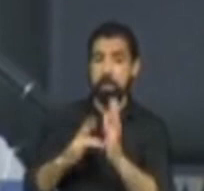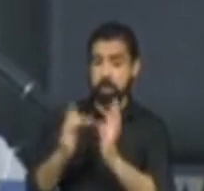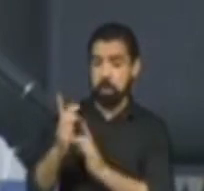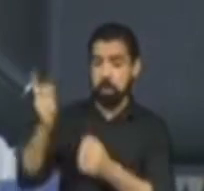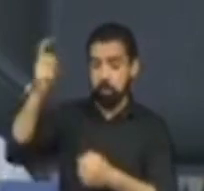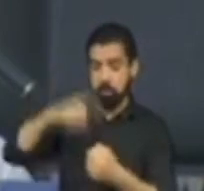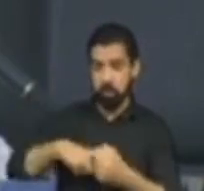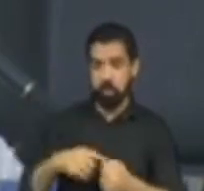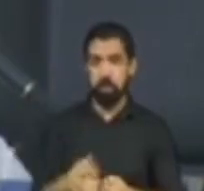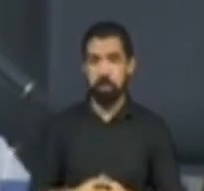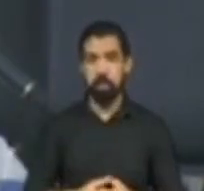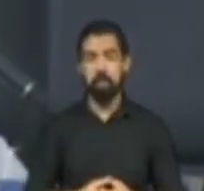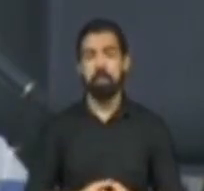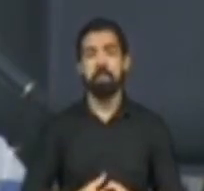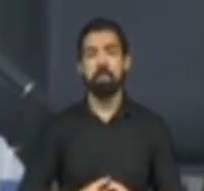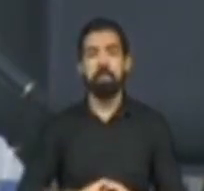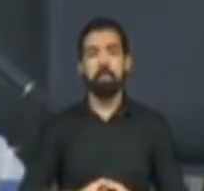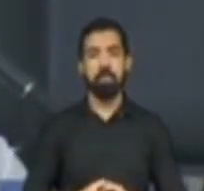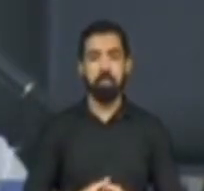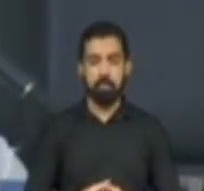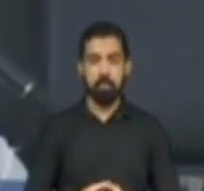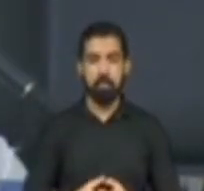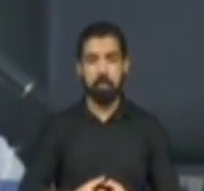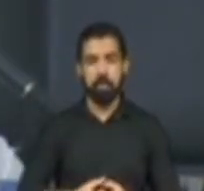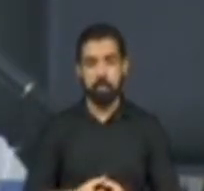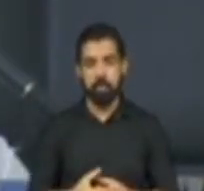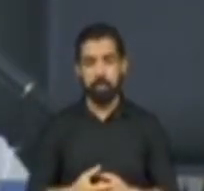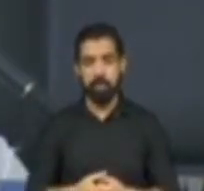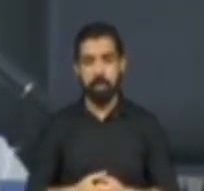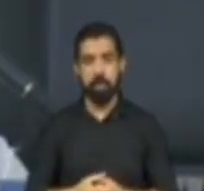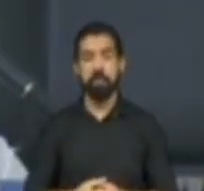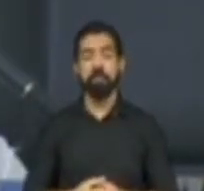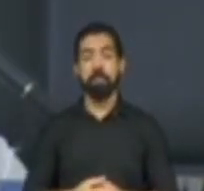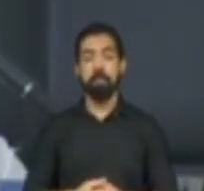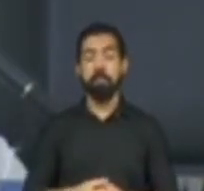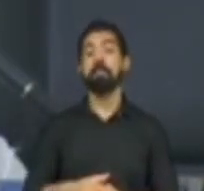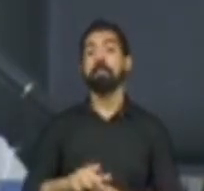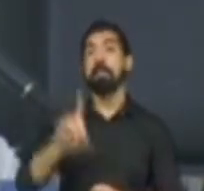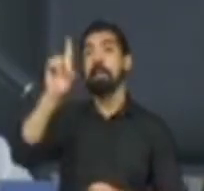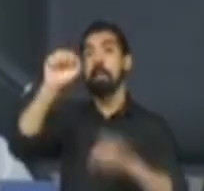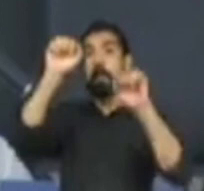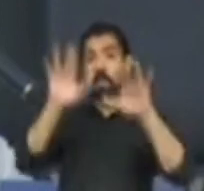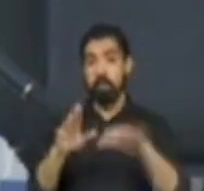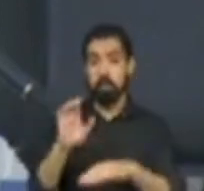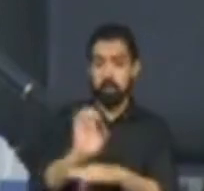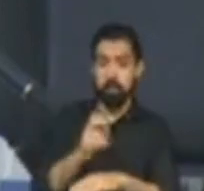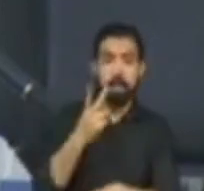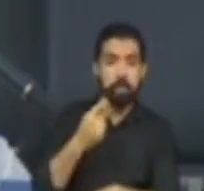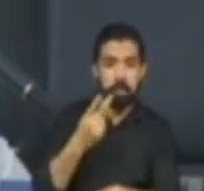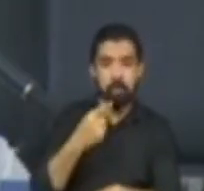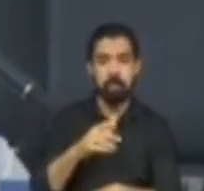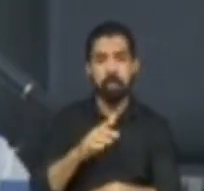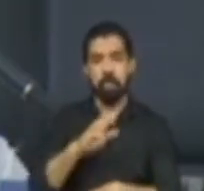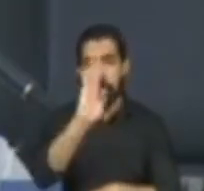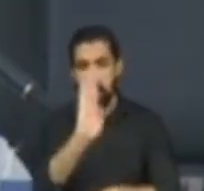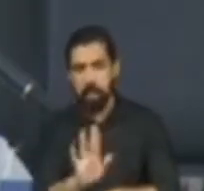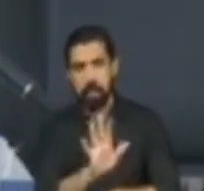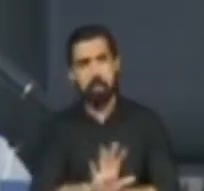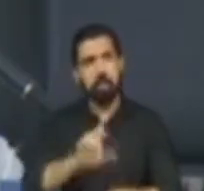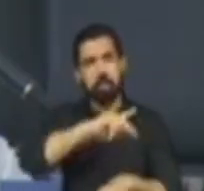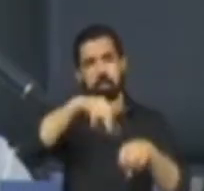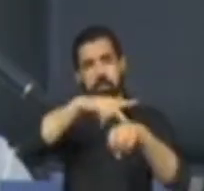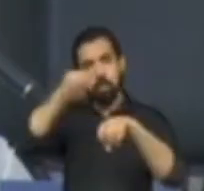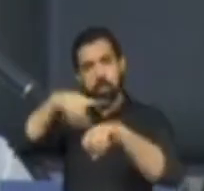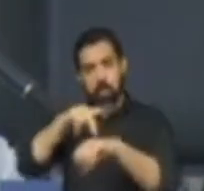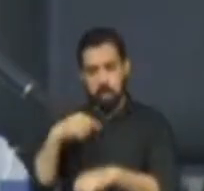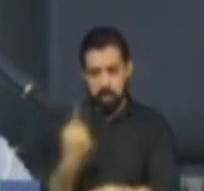religião. Estou falando de você se apegar com Deus. Que Deus abençoe o estado do Ceará. Deus abençoe o Brasil e as nações. E faremos tudo sempre por amor a Deus,